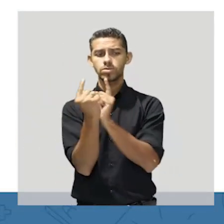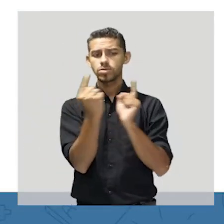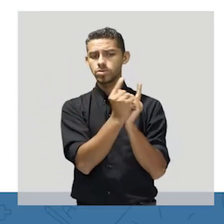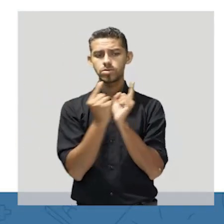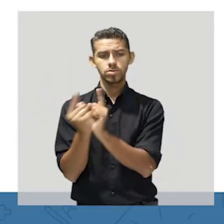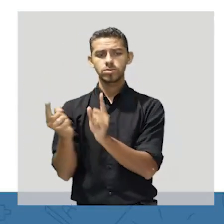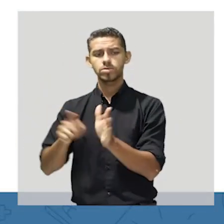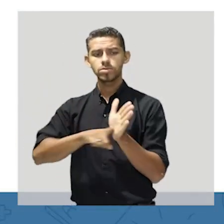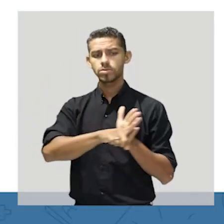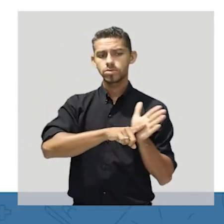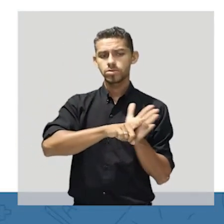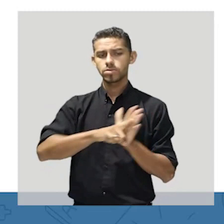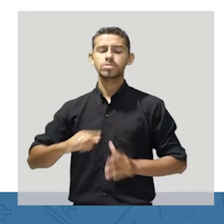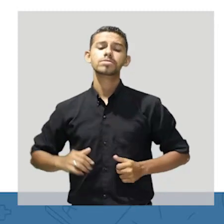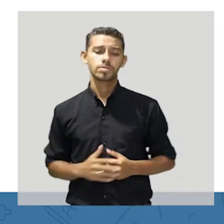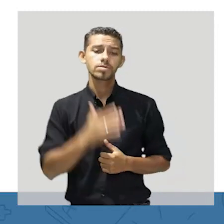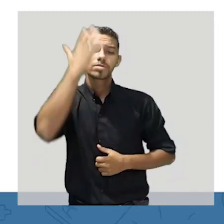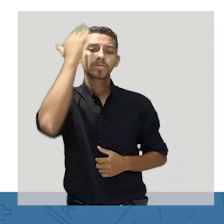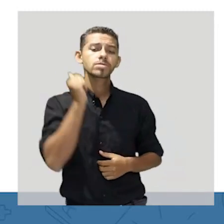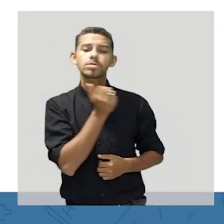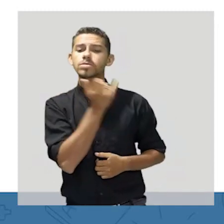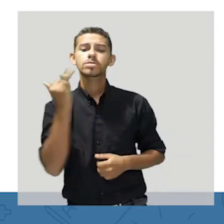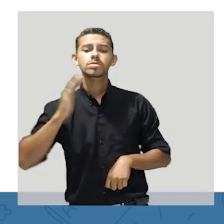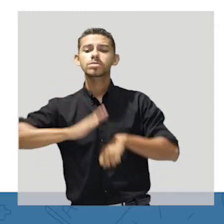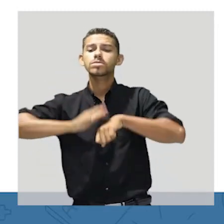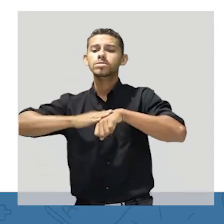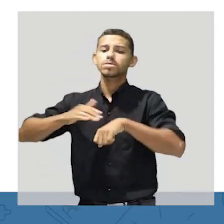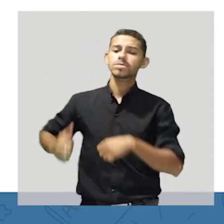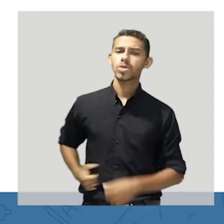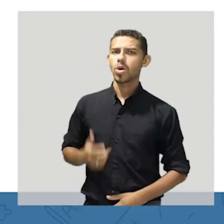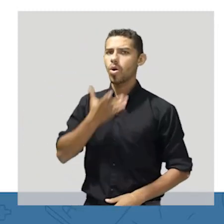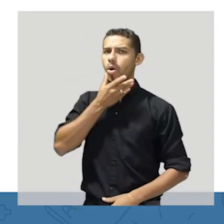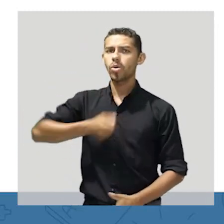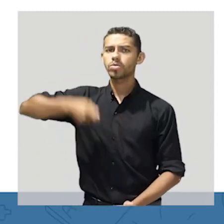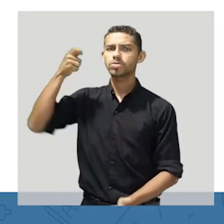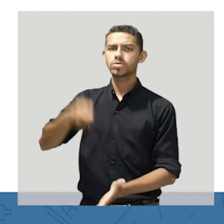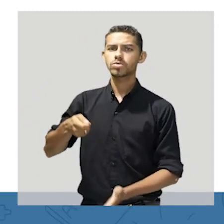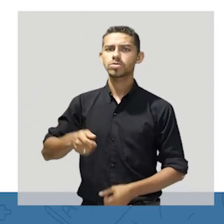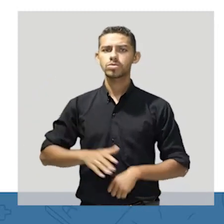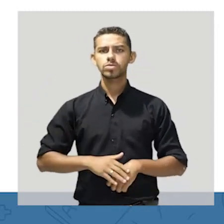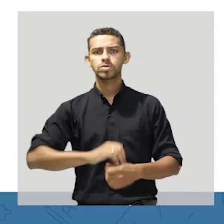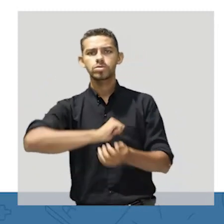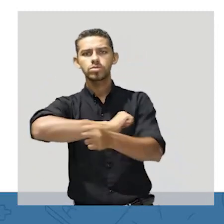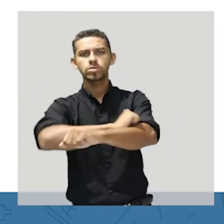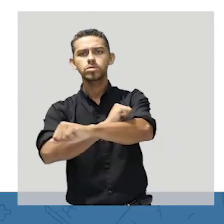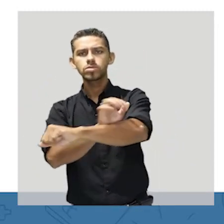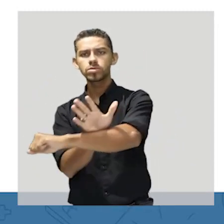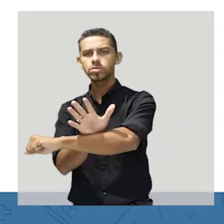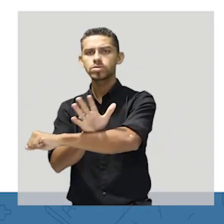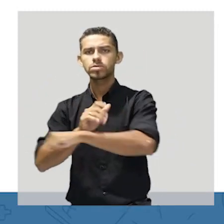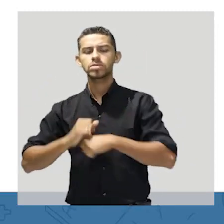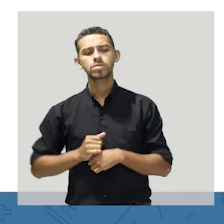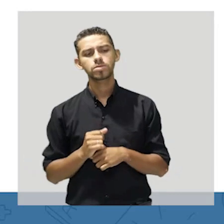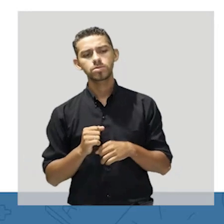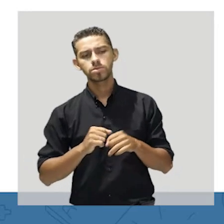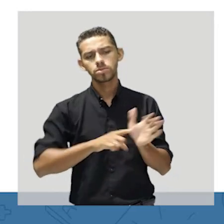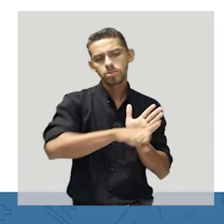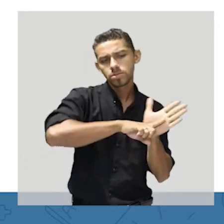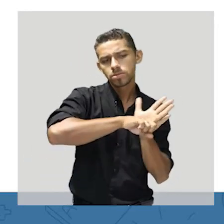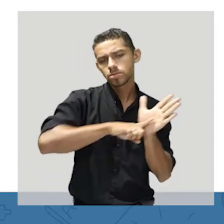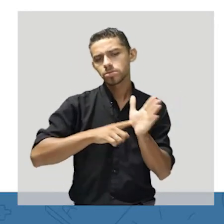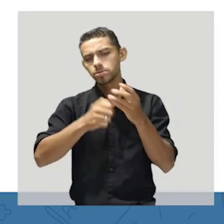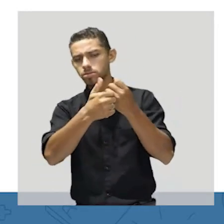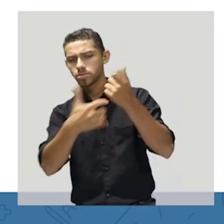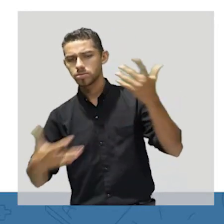pesquisas participantes saberemos mais a quantas andam o machismo e o racismo por exemplo se pesquisarmos uma coleção de piadas